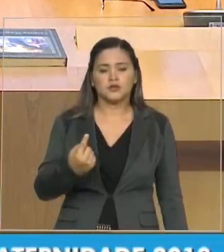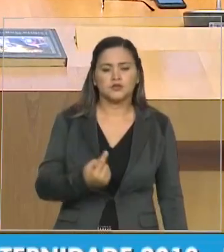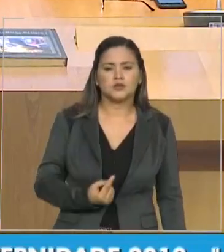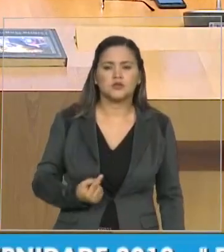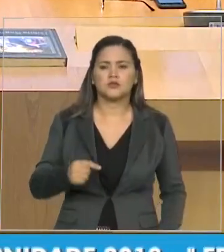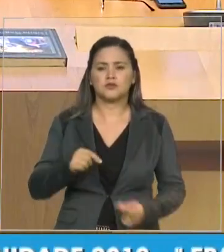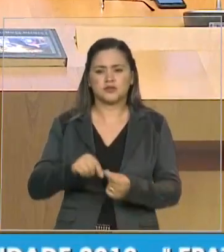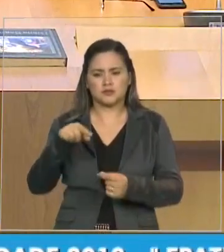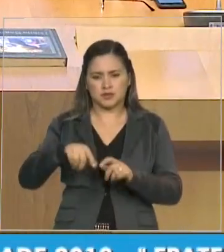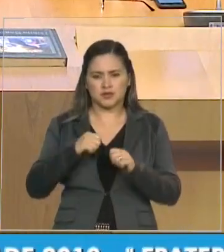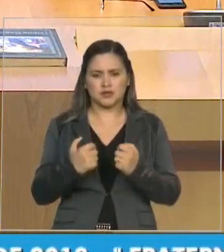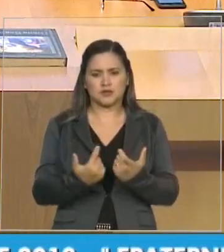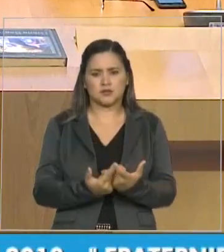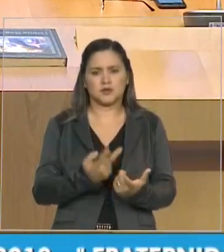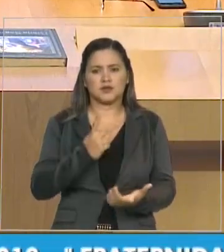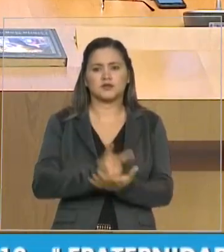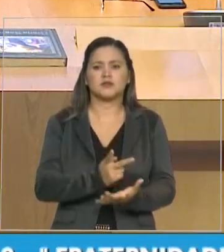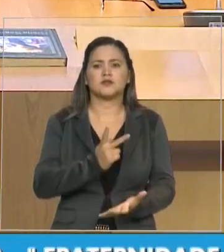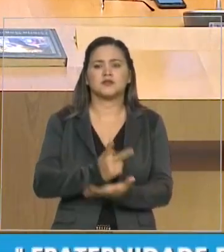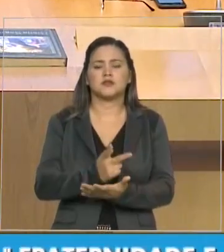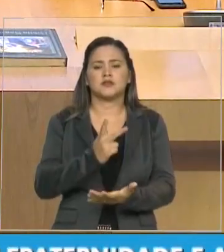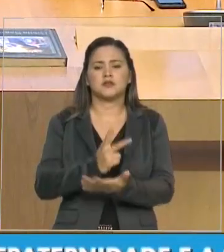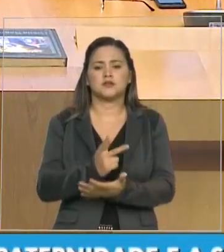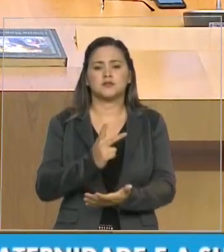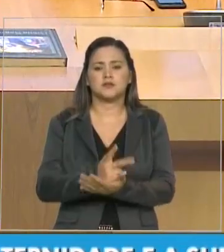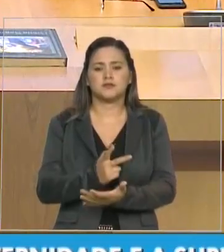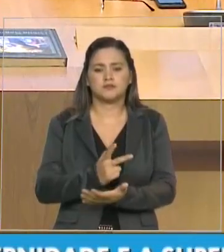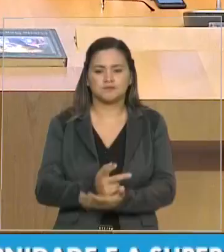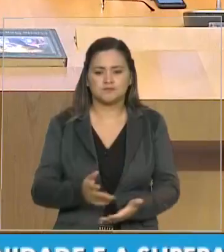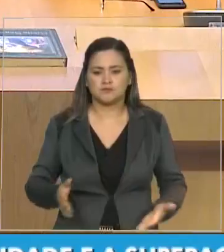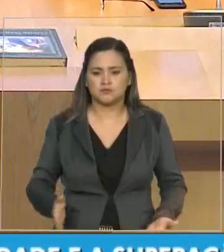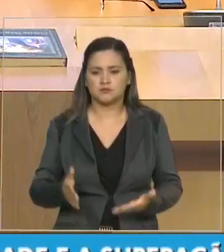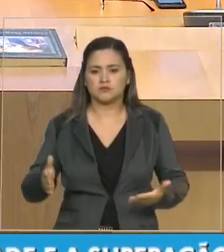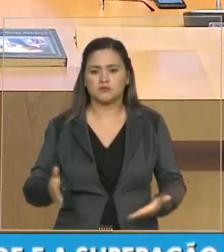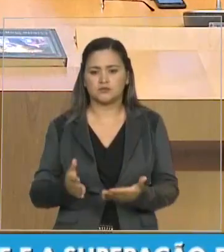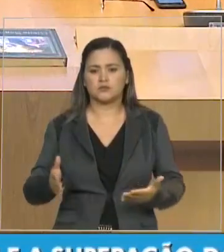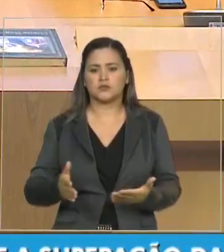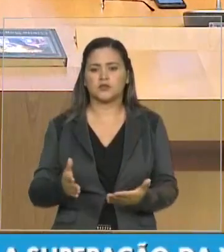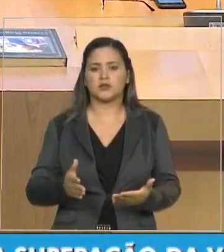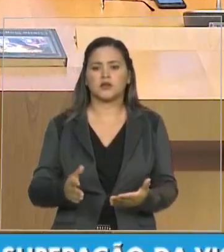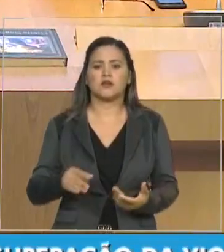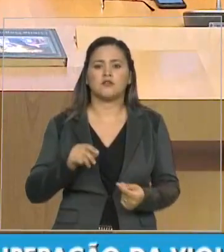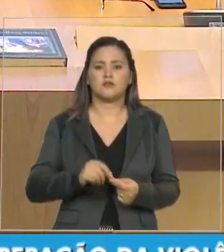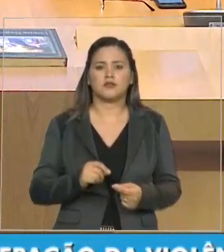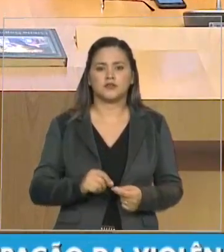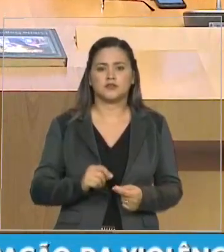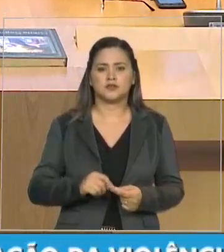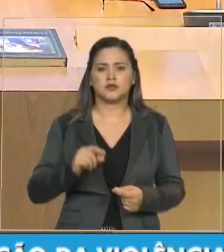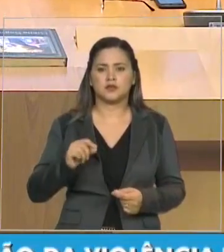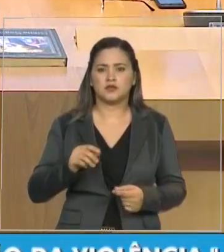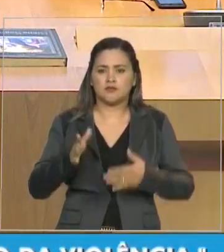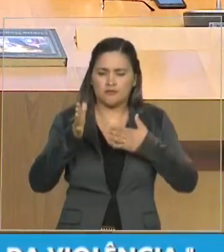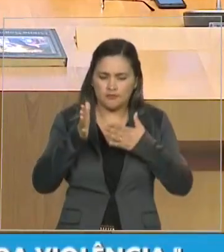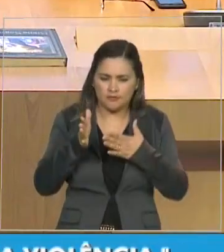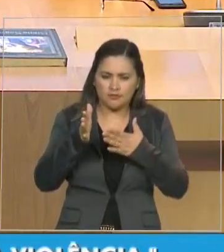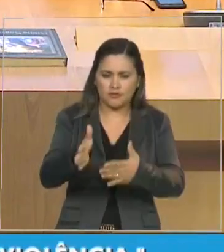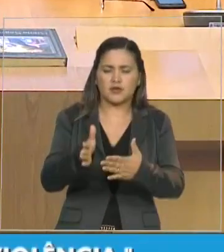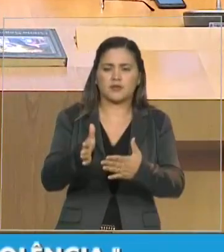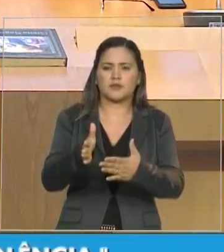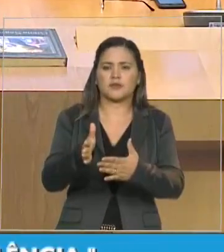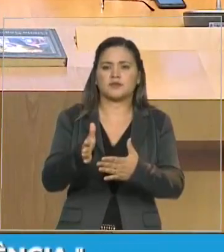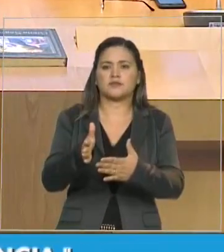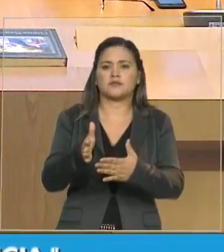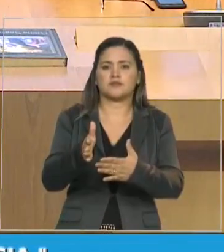Assembleia, sempre com o intuito de provocar essa instituição a tomar atitudes que sejam cada vez mais firmes e coerentes